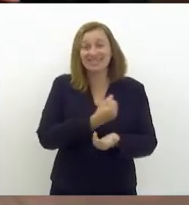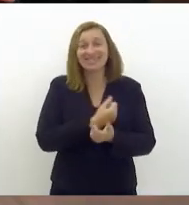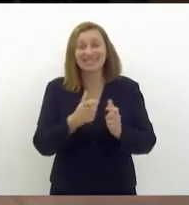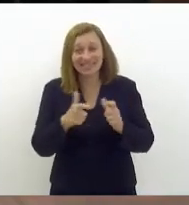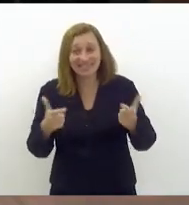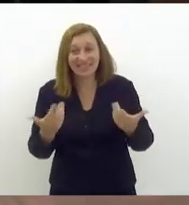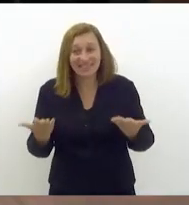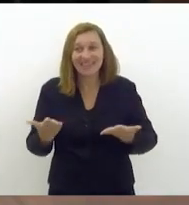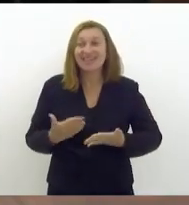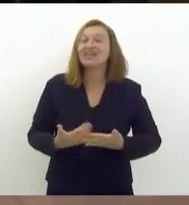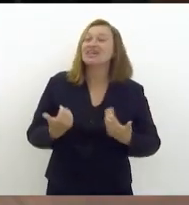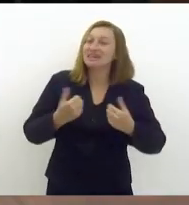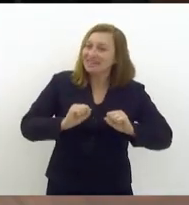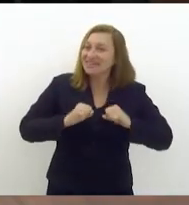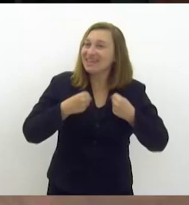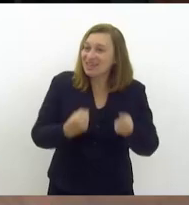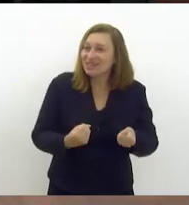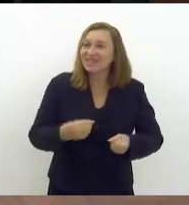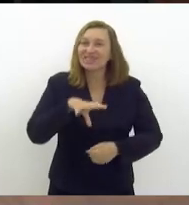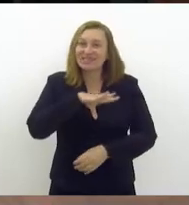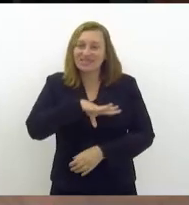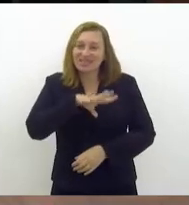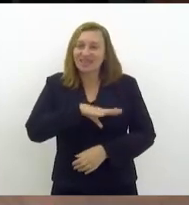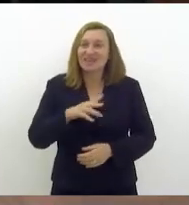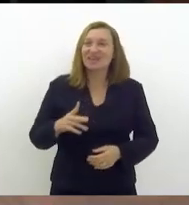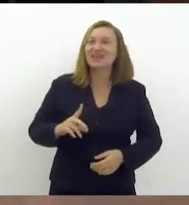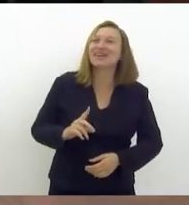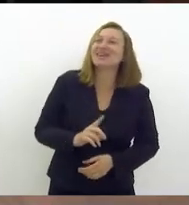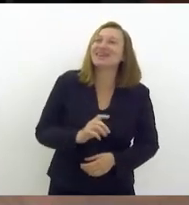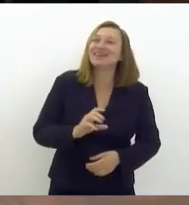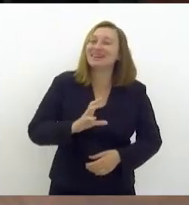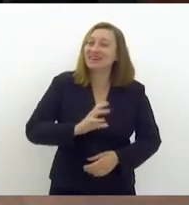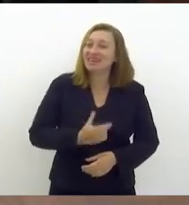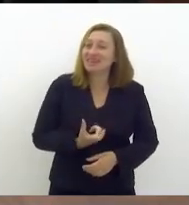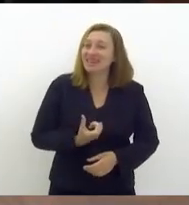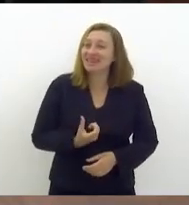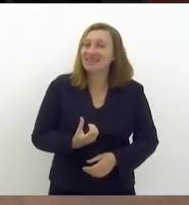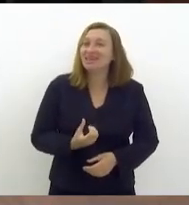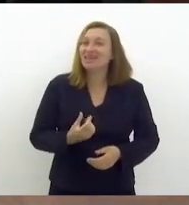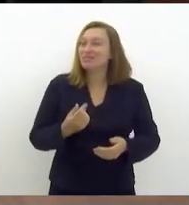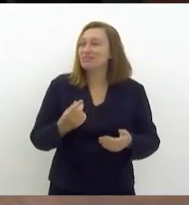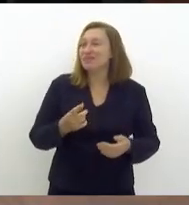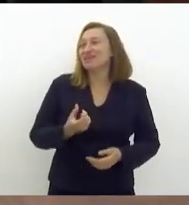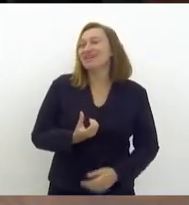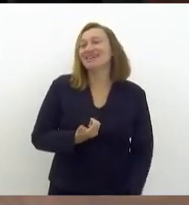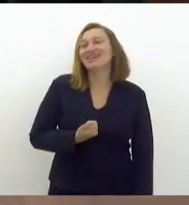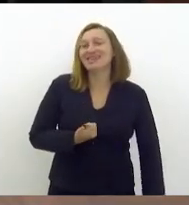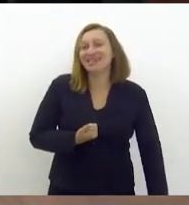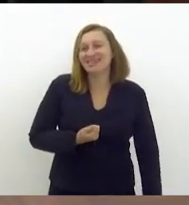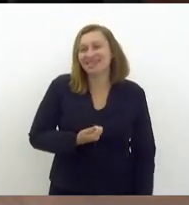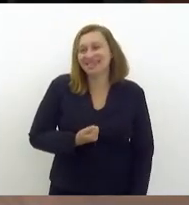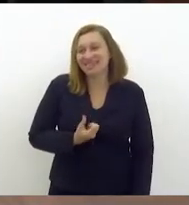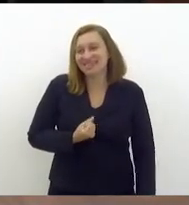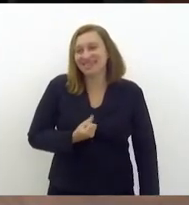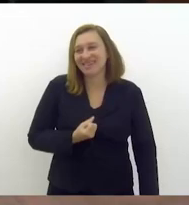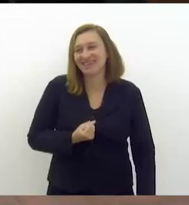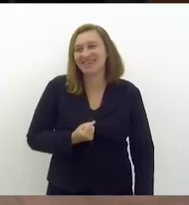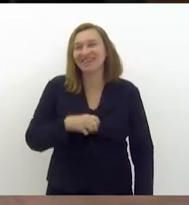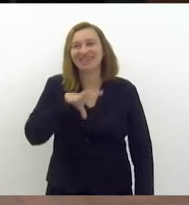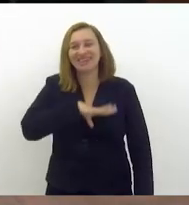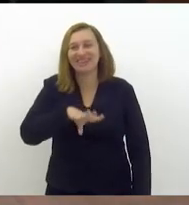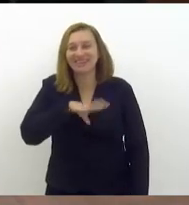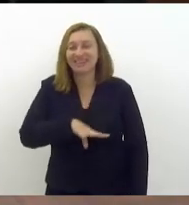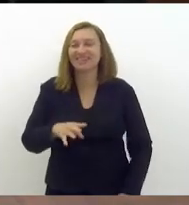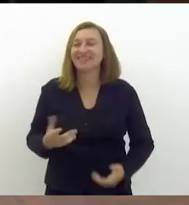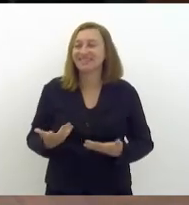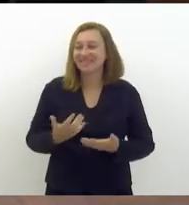pelo futebol tem que defender o torcedor vascaíno porque é uma covardia que estão fazendo com o Vasco fui Clear grande amigo meu um abraço para você espero